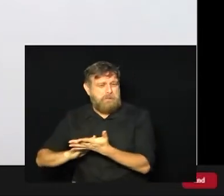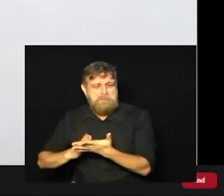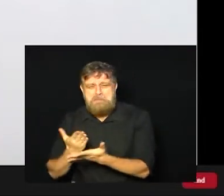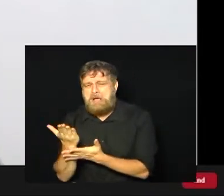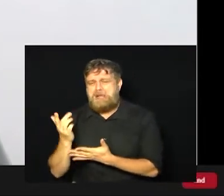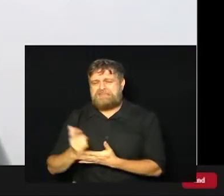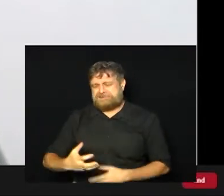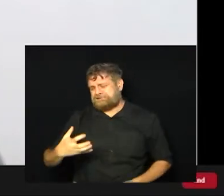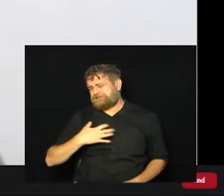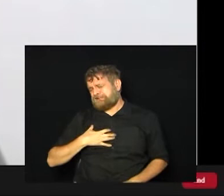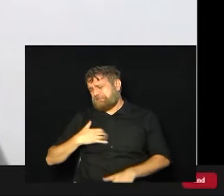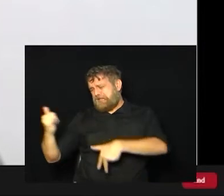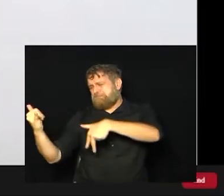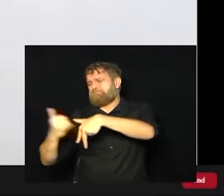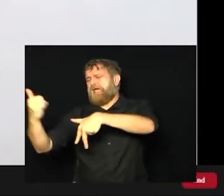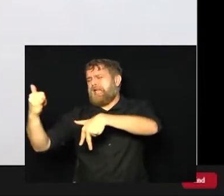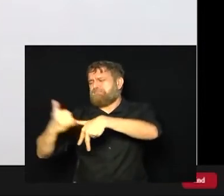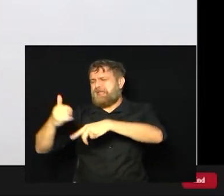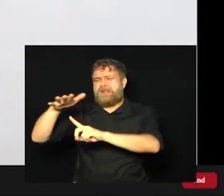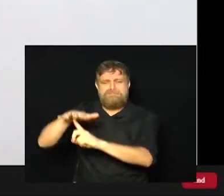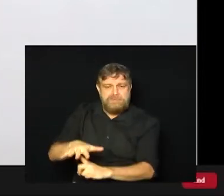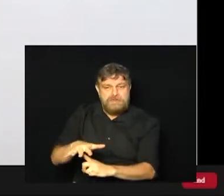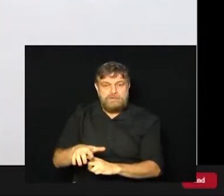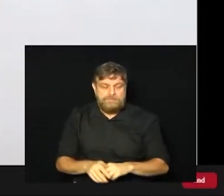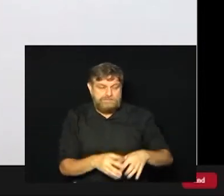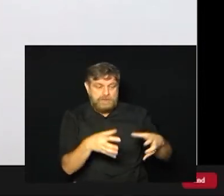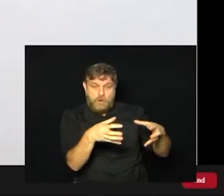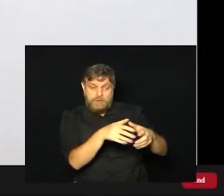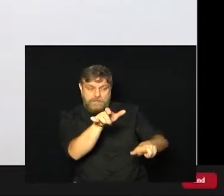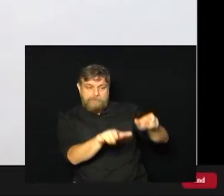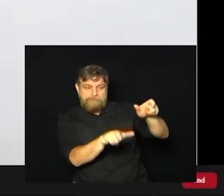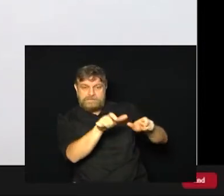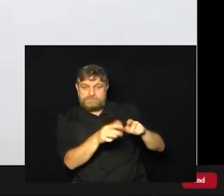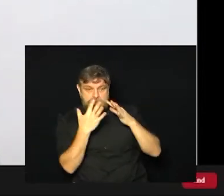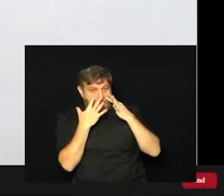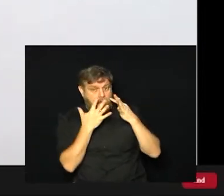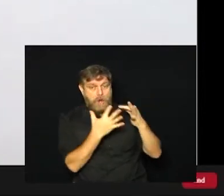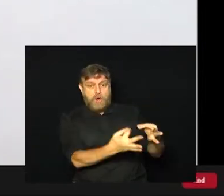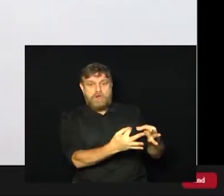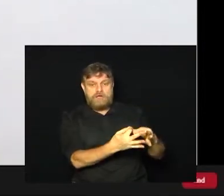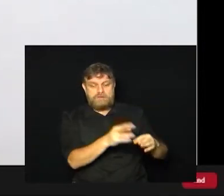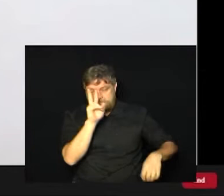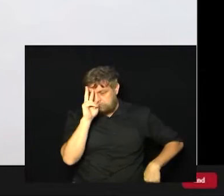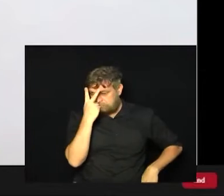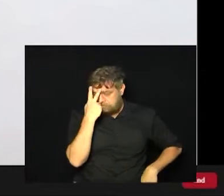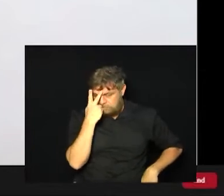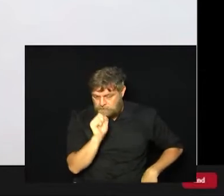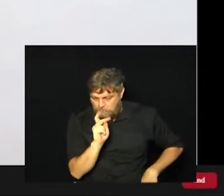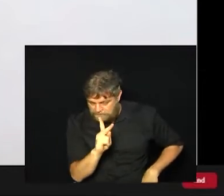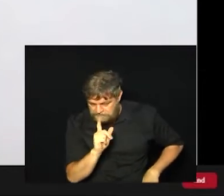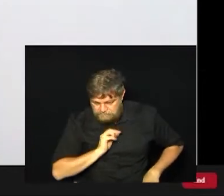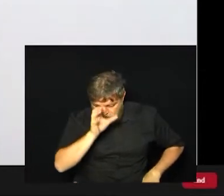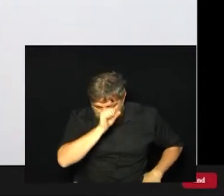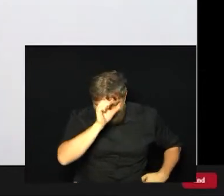está me vitimizando, que aquilo está me fragilizando. E vai ter do outro lado pessoas que olham para aquilo e falam, olha, tá bom, vamos